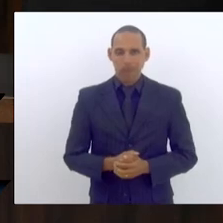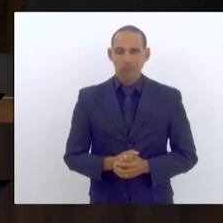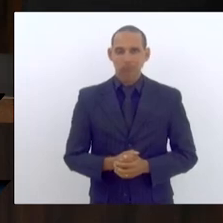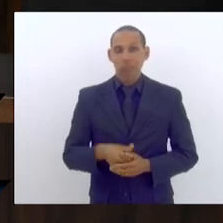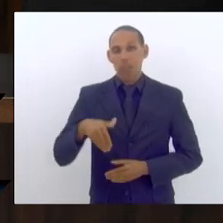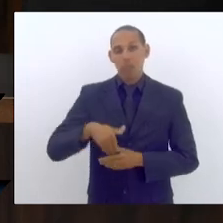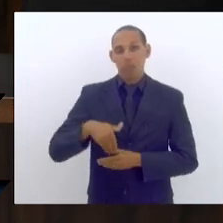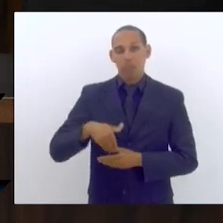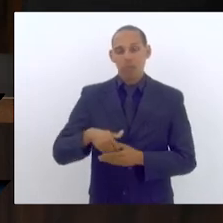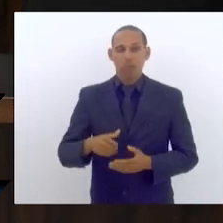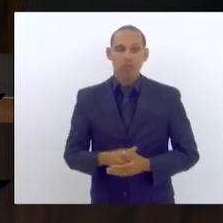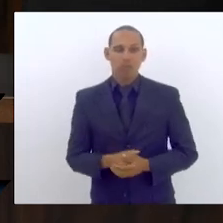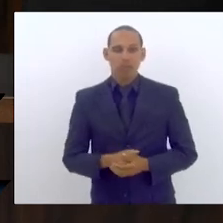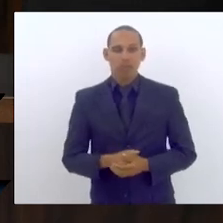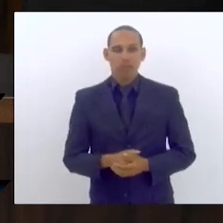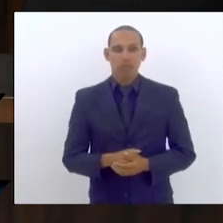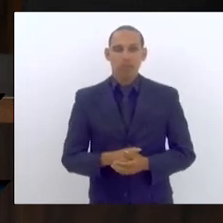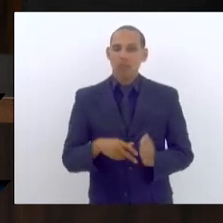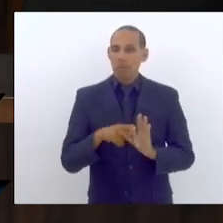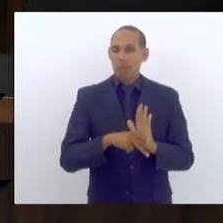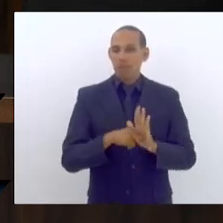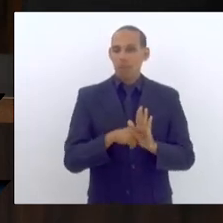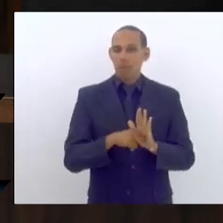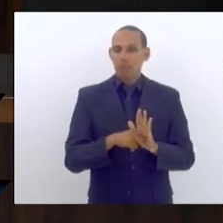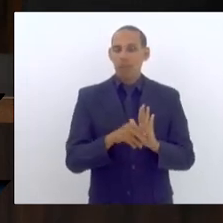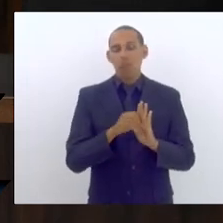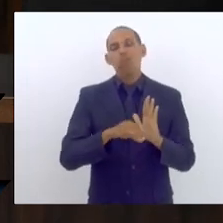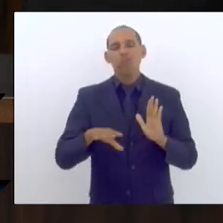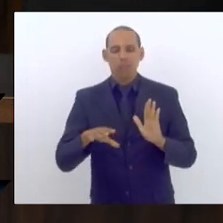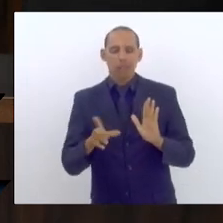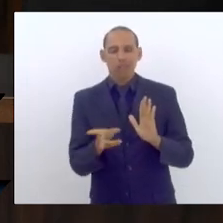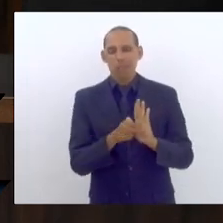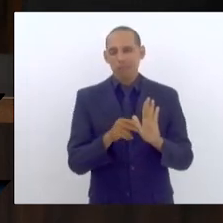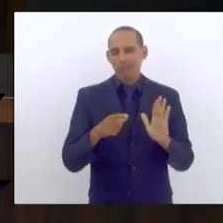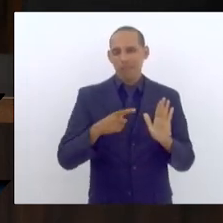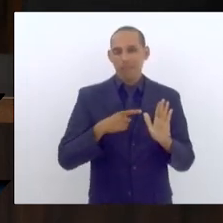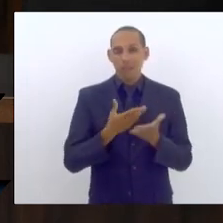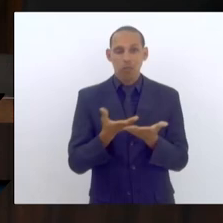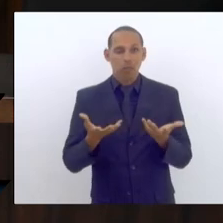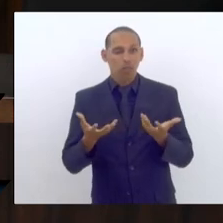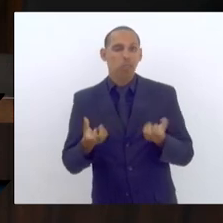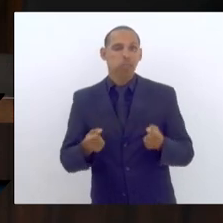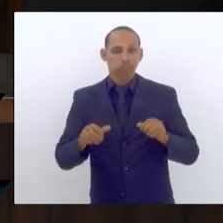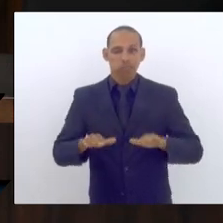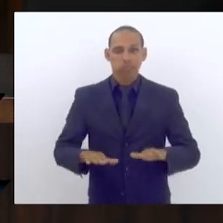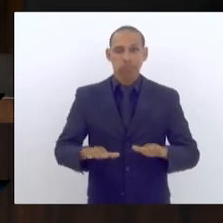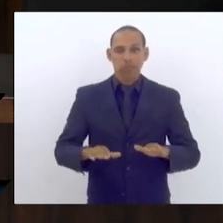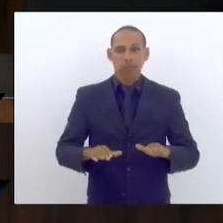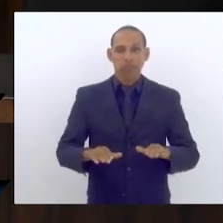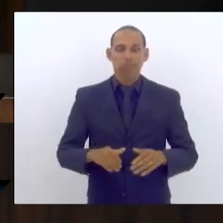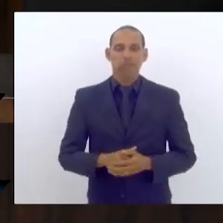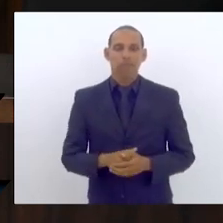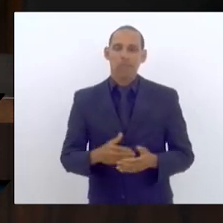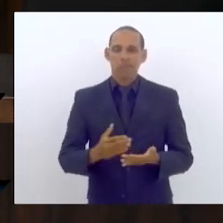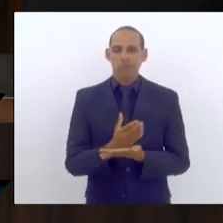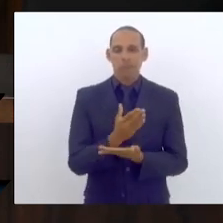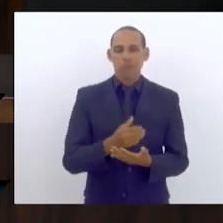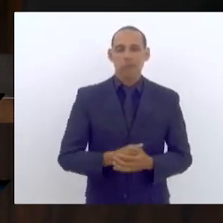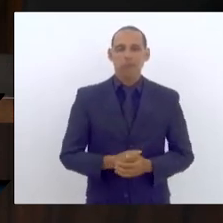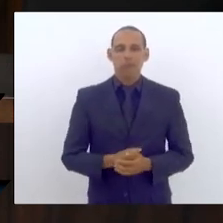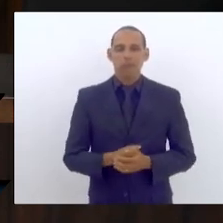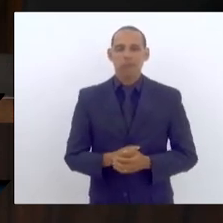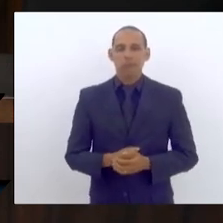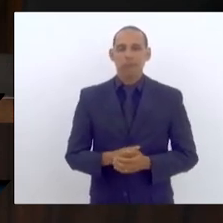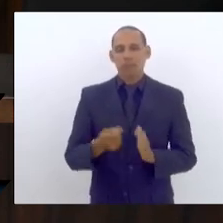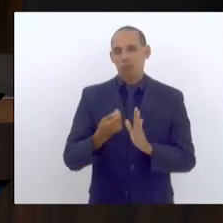Em votação, o projeto, a indicação assim emendada. Os senhores que aprovam, permaneçam como estão. Aprovado.